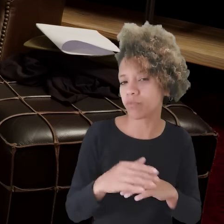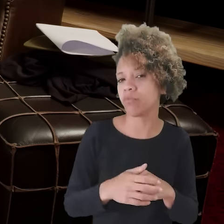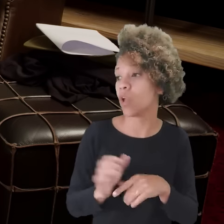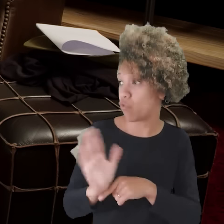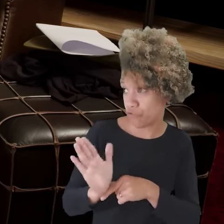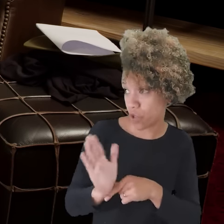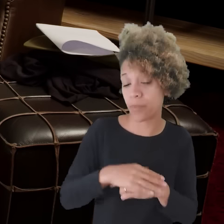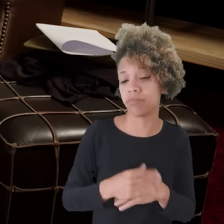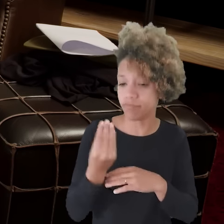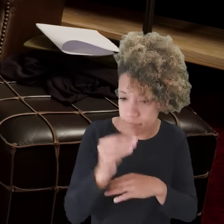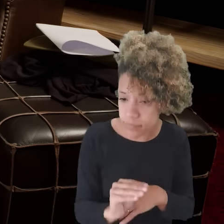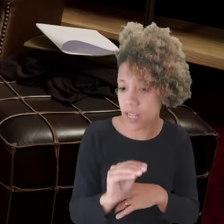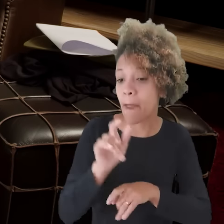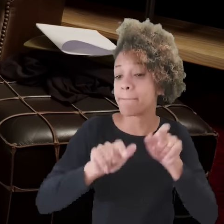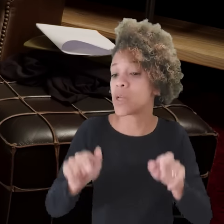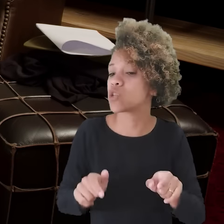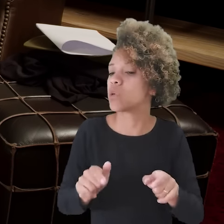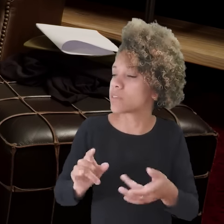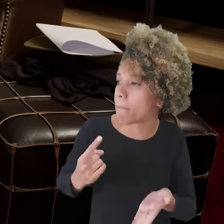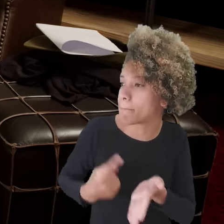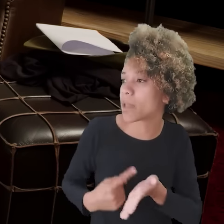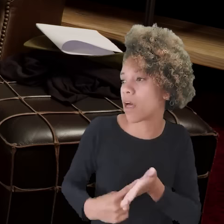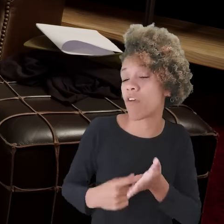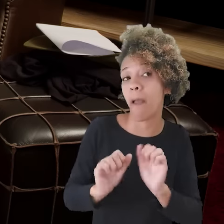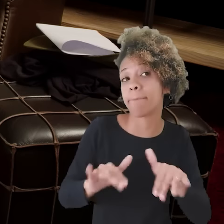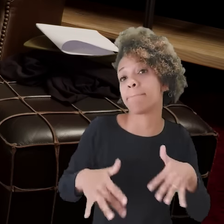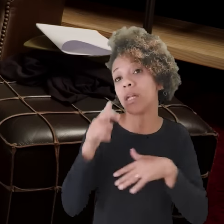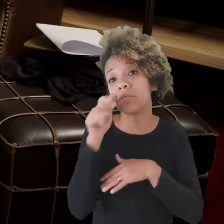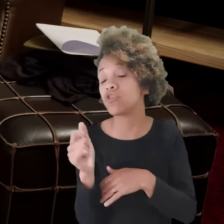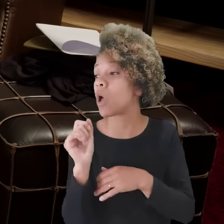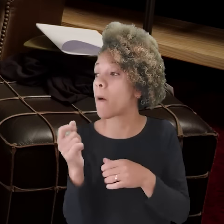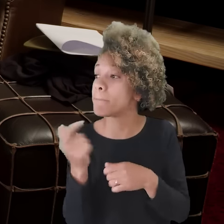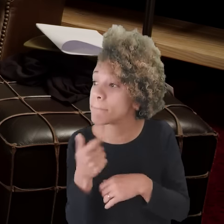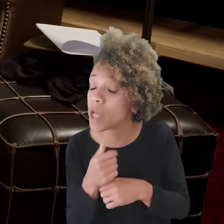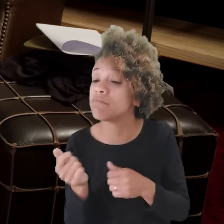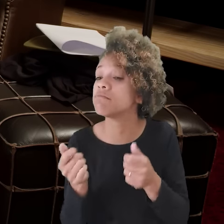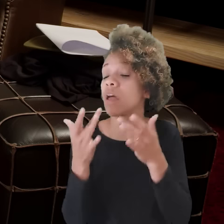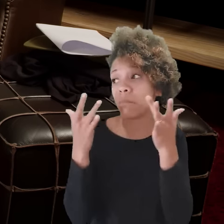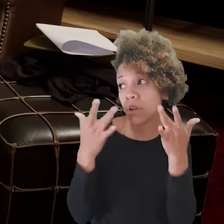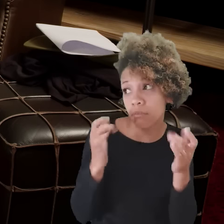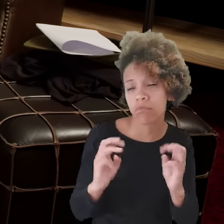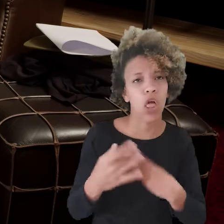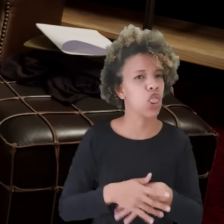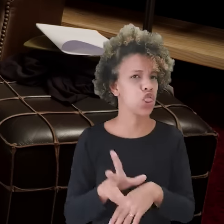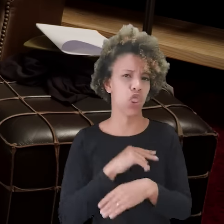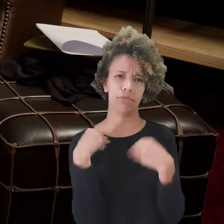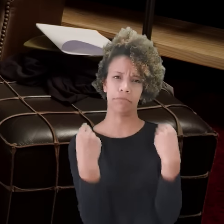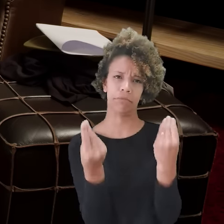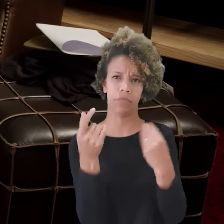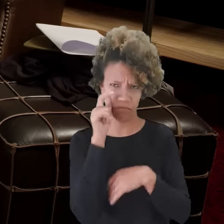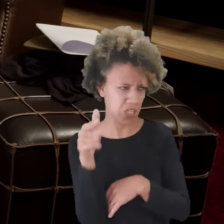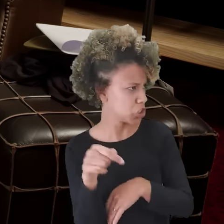pra passar é qual fazia um filme e nesse filme pessoas marcavam pra ir assistir um especial de comédia e aí as pessoas especial